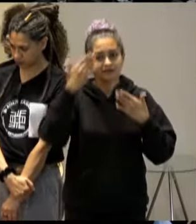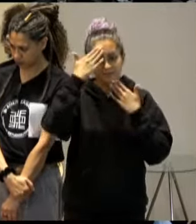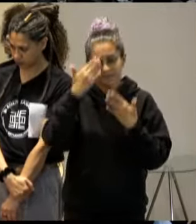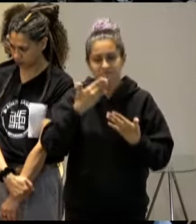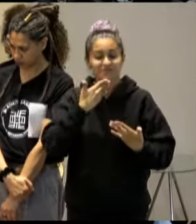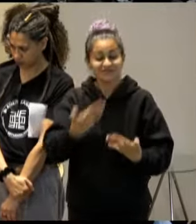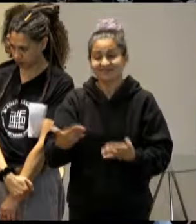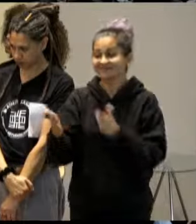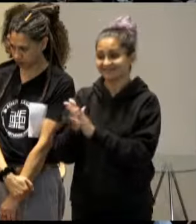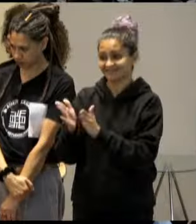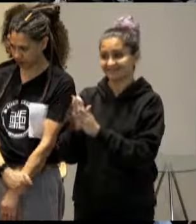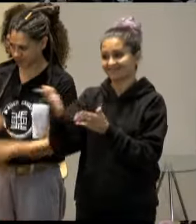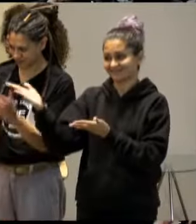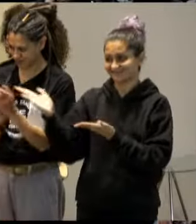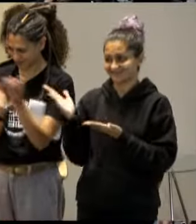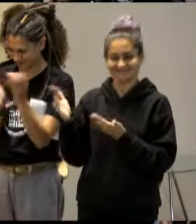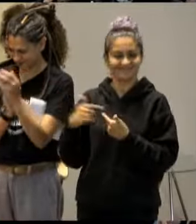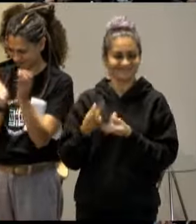de palma para nós.